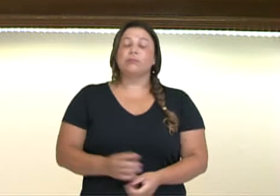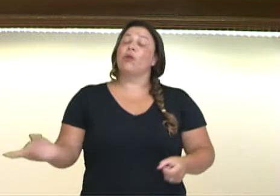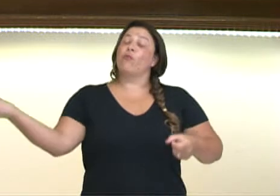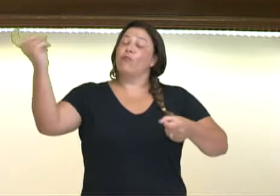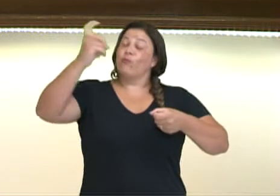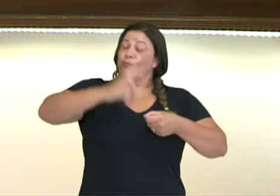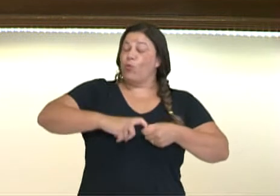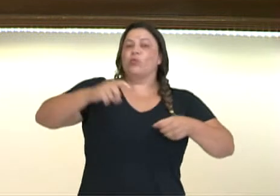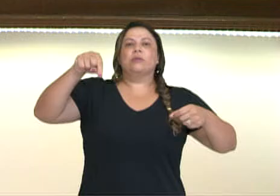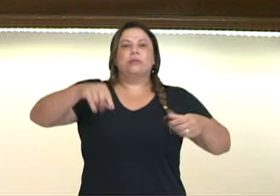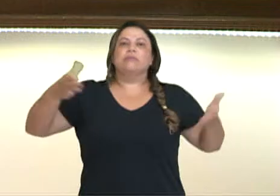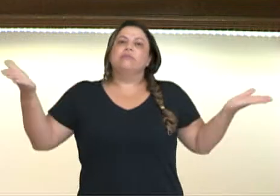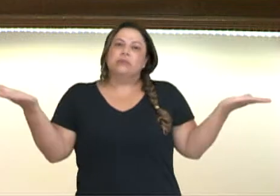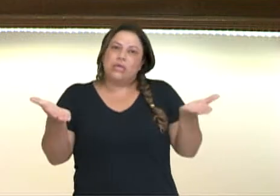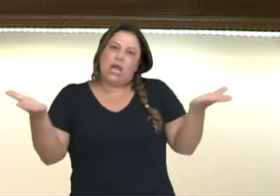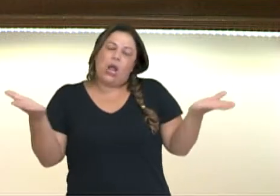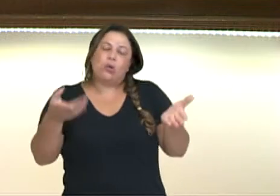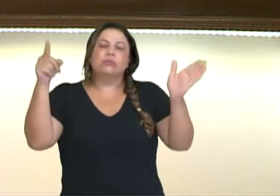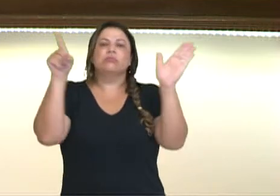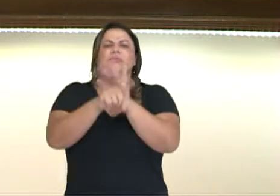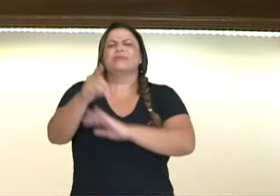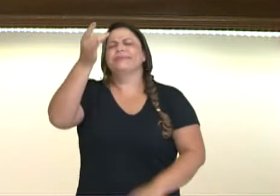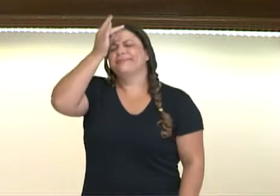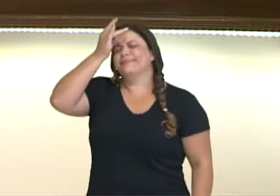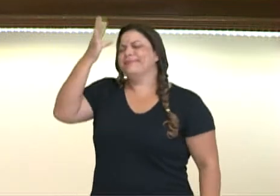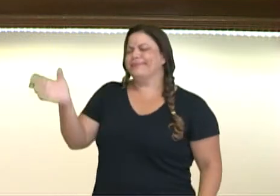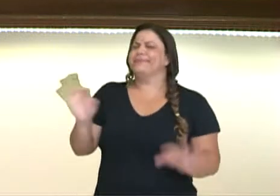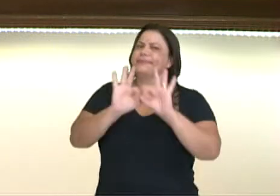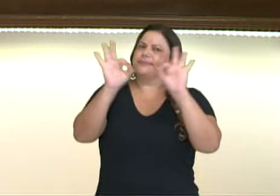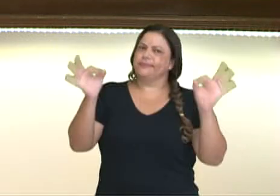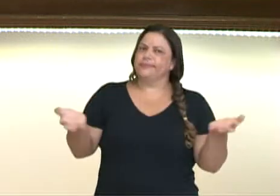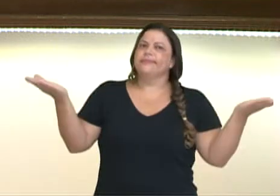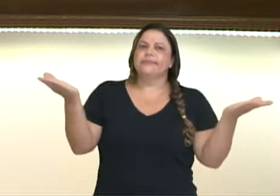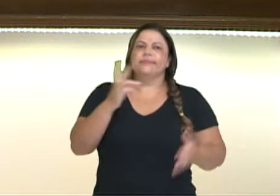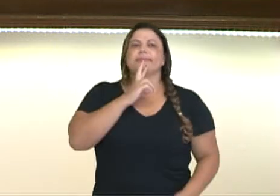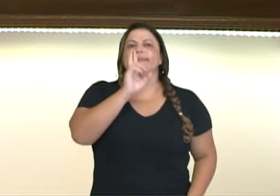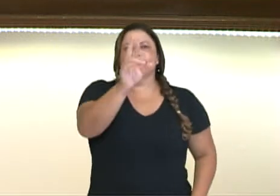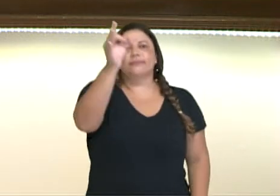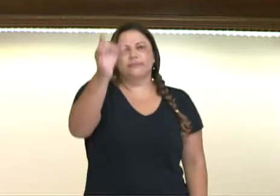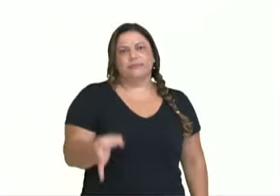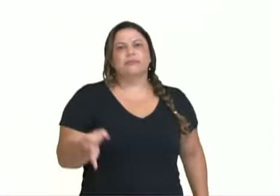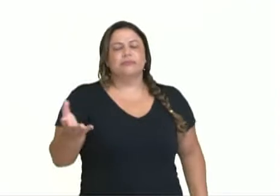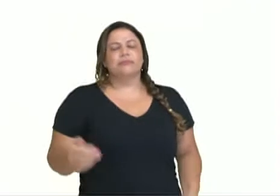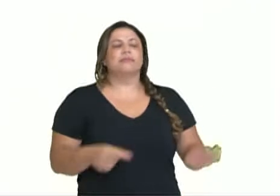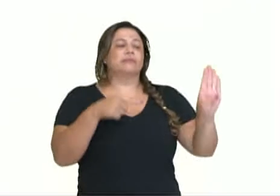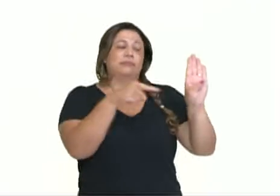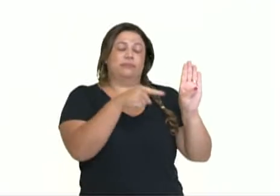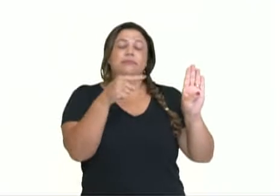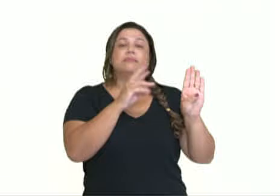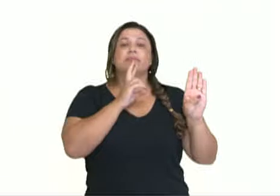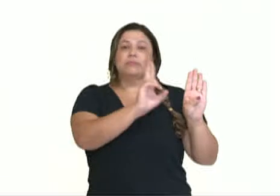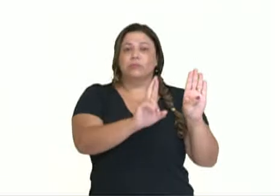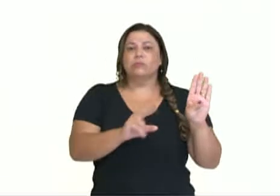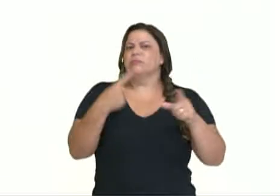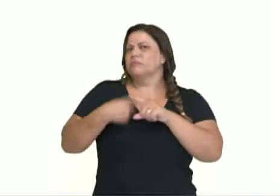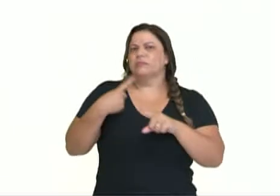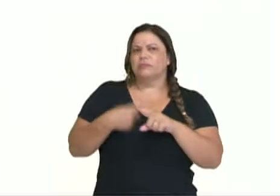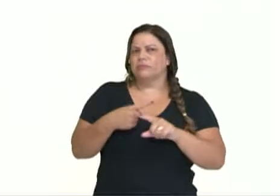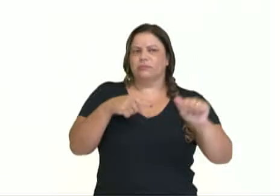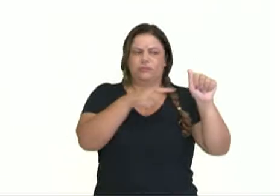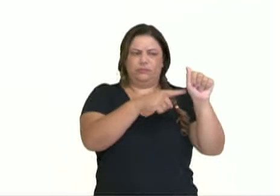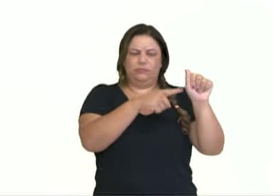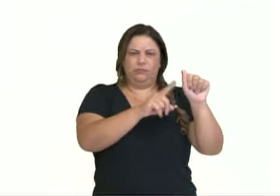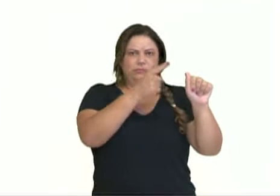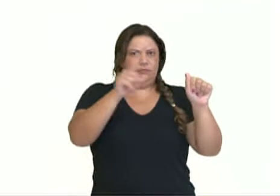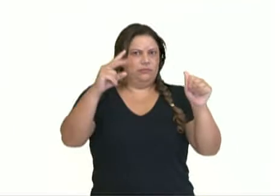Voltando aqui, meus queridos, pergunta fácil, bem simplesinha. A resposta certa é a alternativa B. Por que a alternativa A não